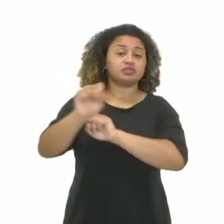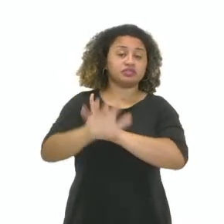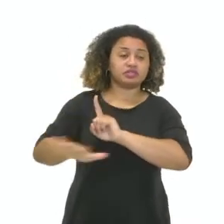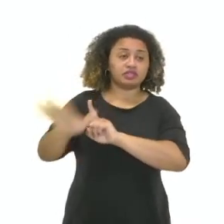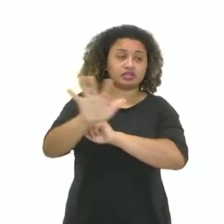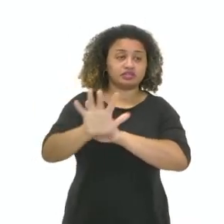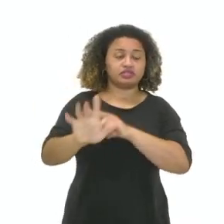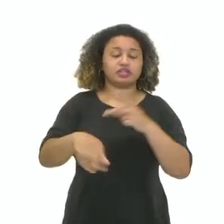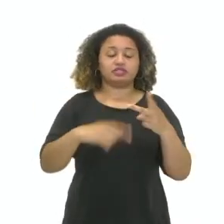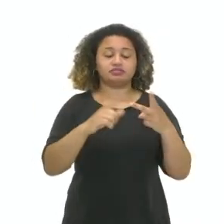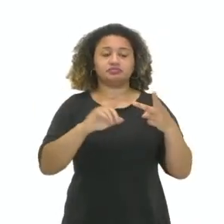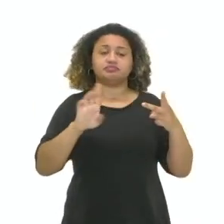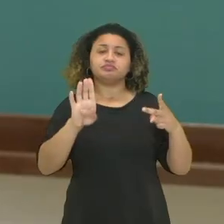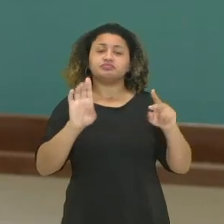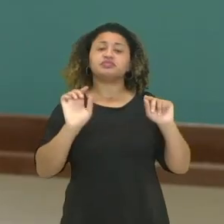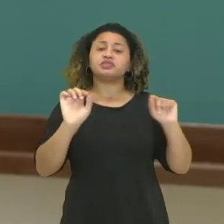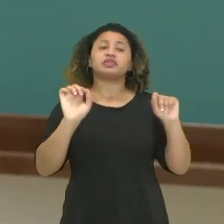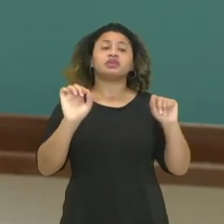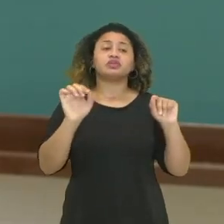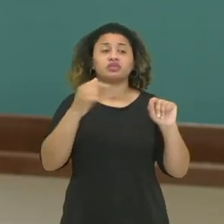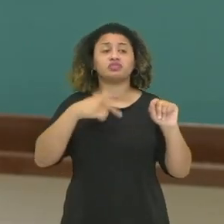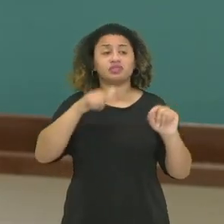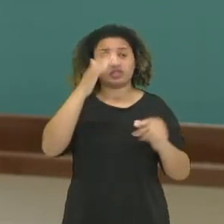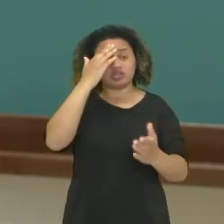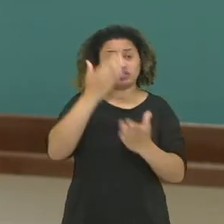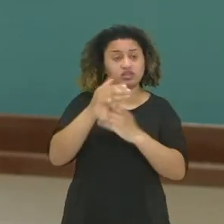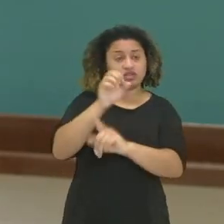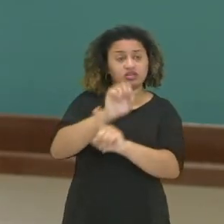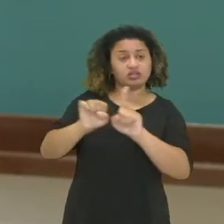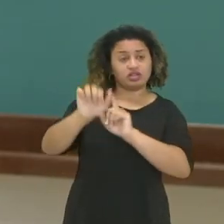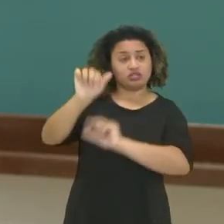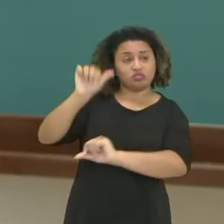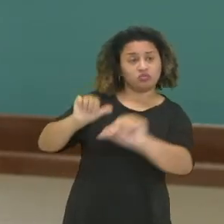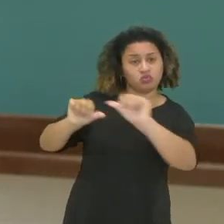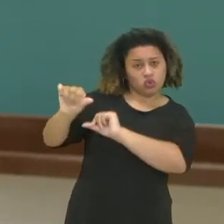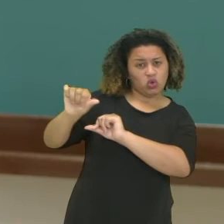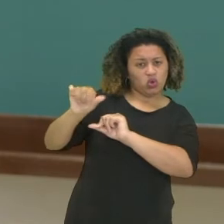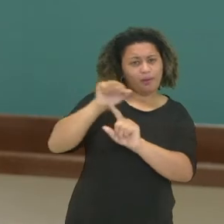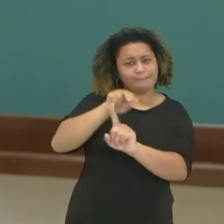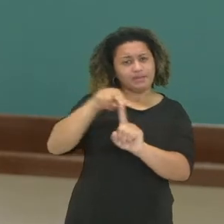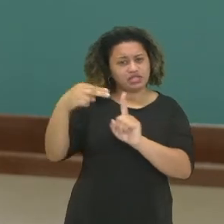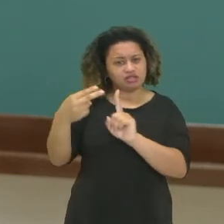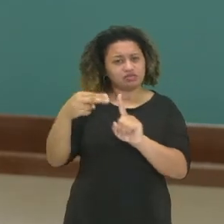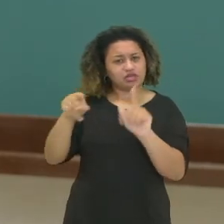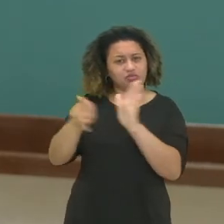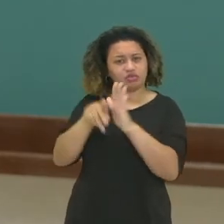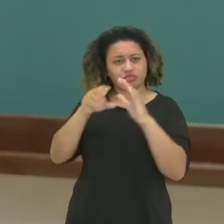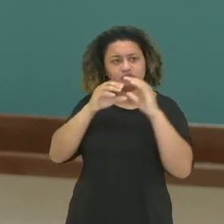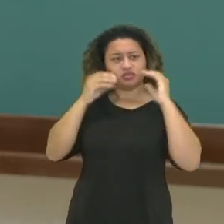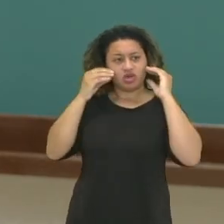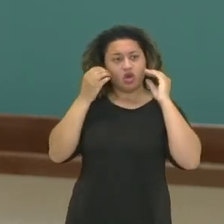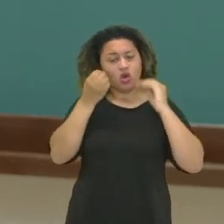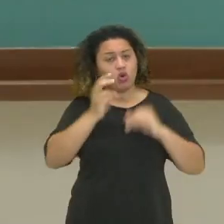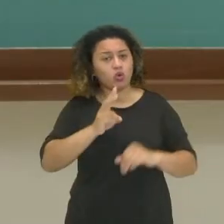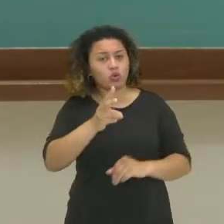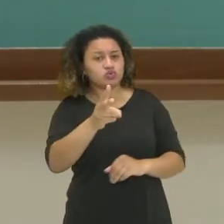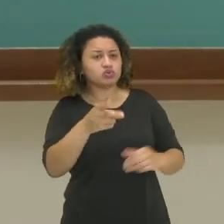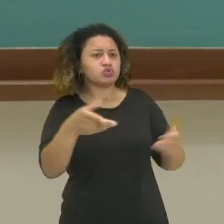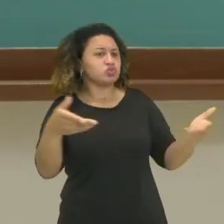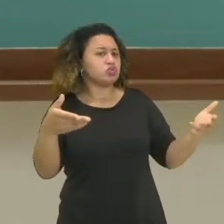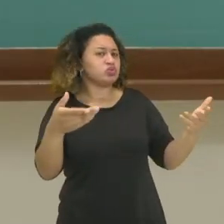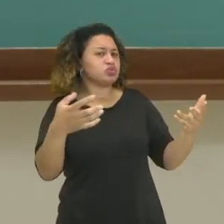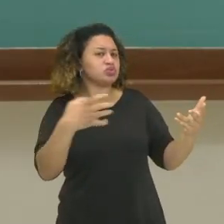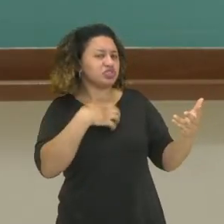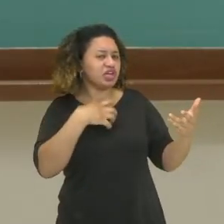B, você acredita que a sociedade se modificou com a visão machadiana ou continua atual? O que